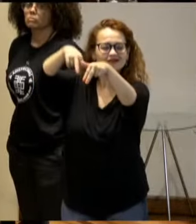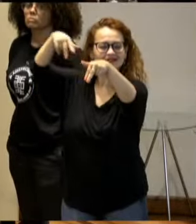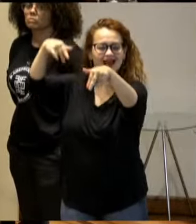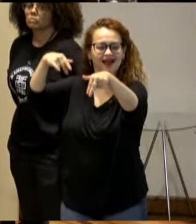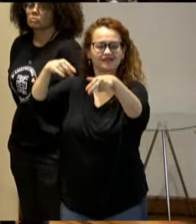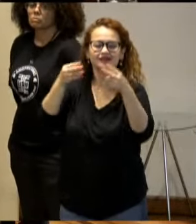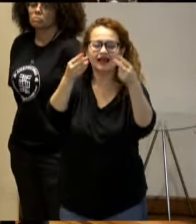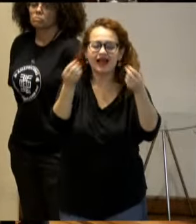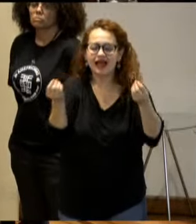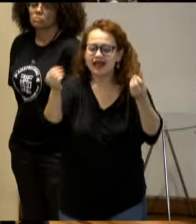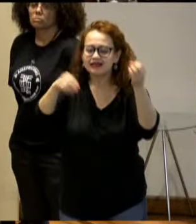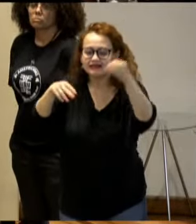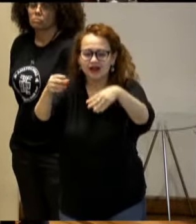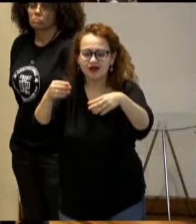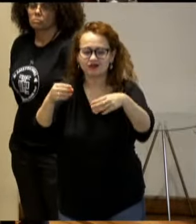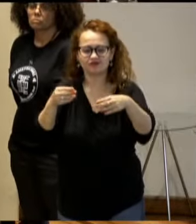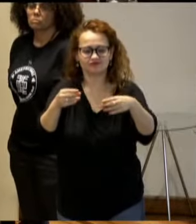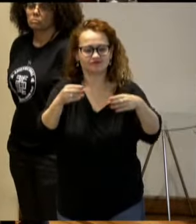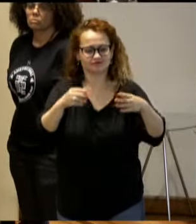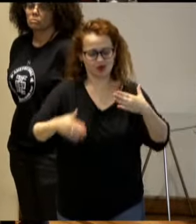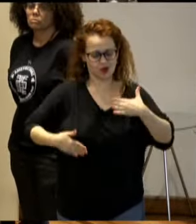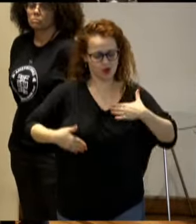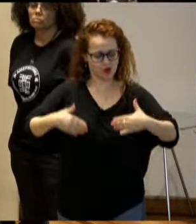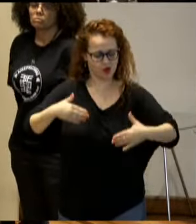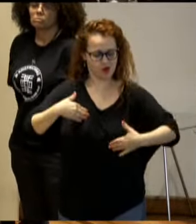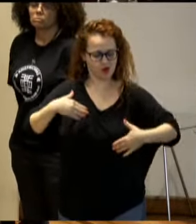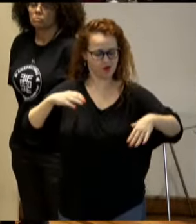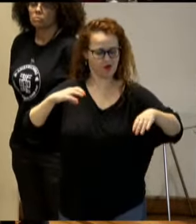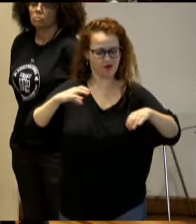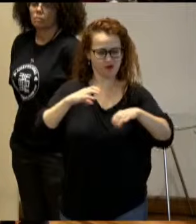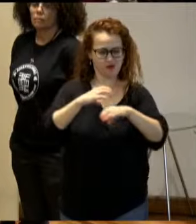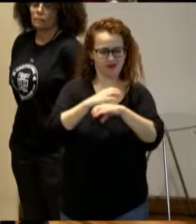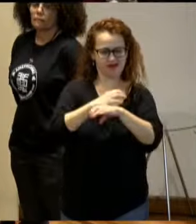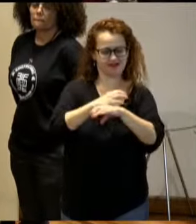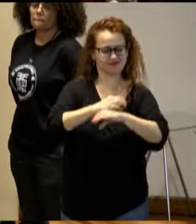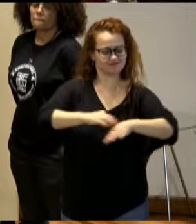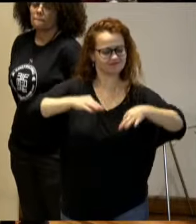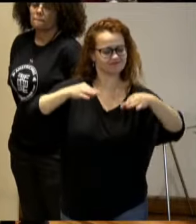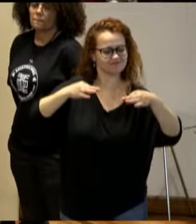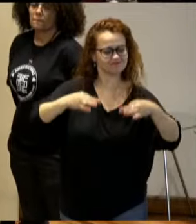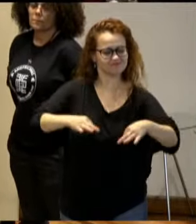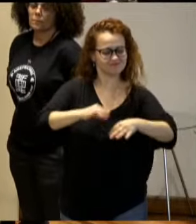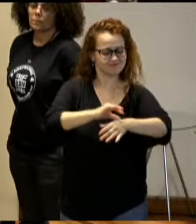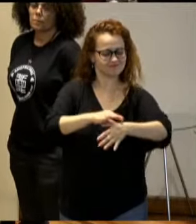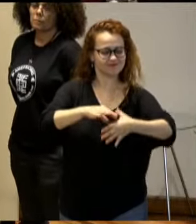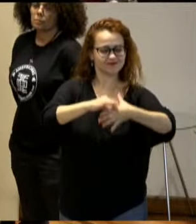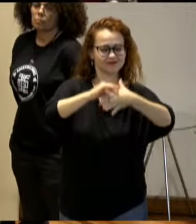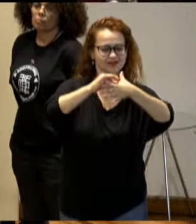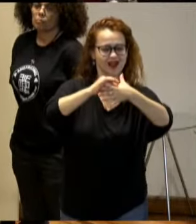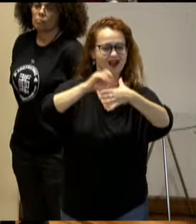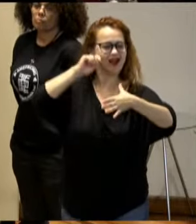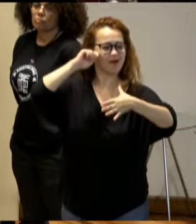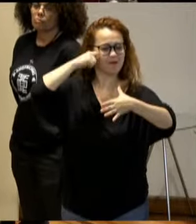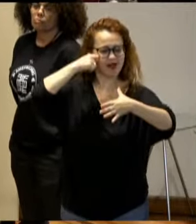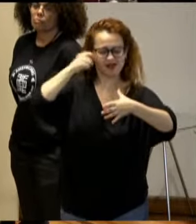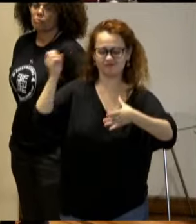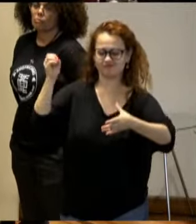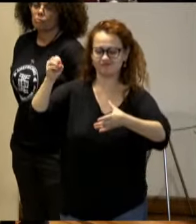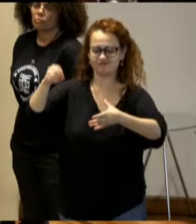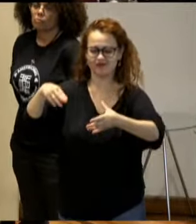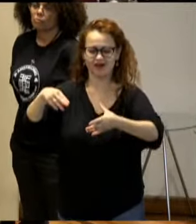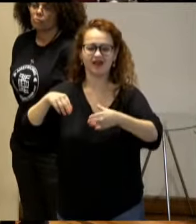Ingredientes. Reserve corpos inteiros e íntegros de carne negra, que já foi a